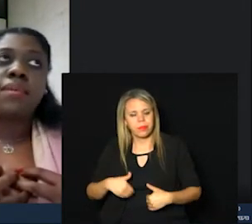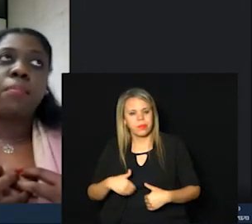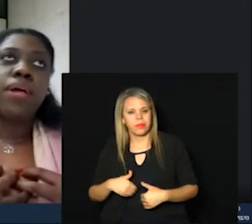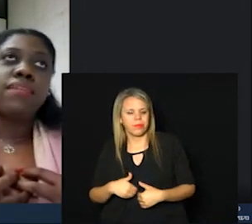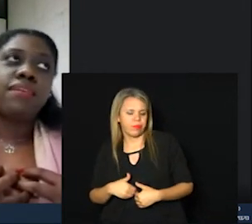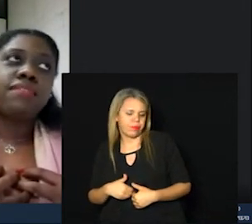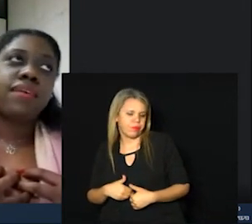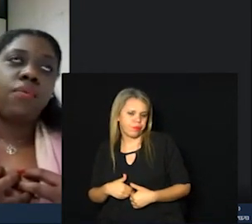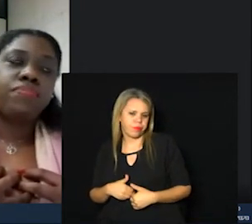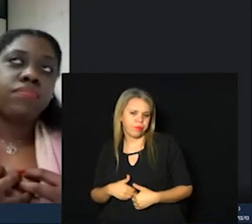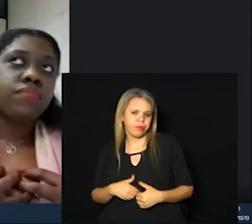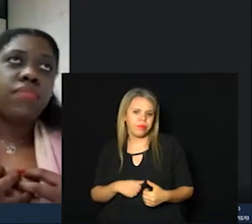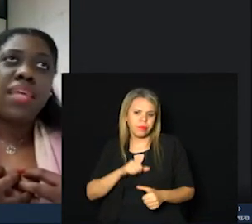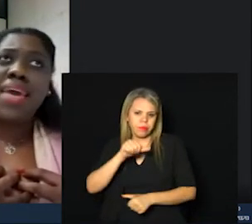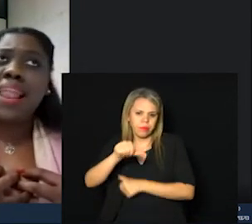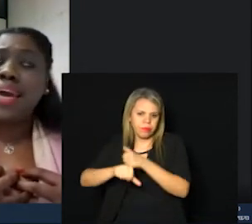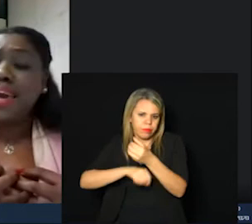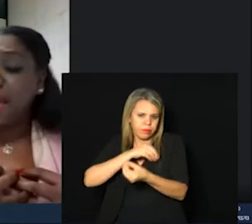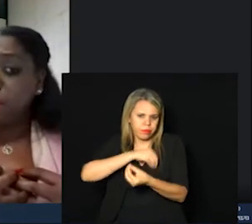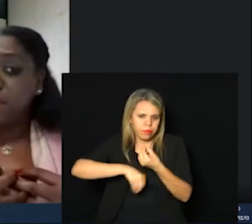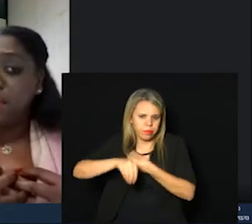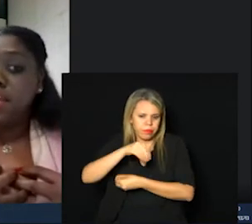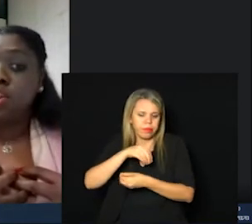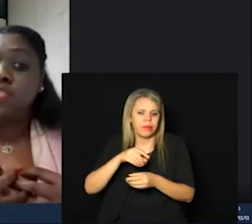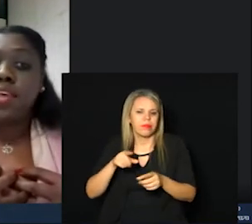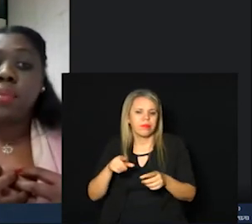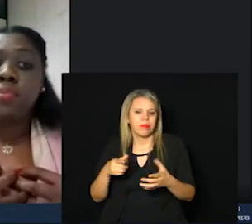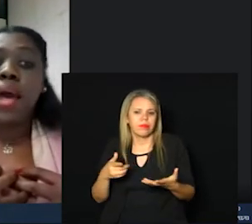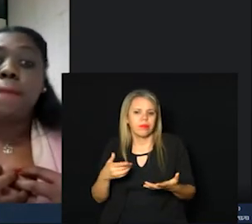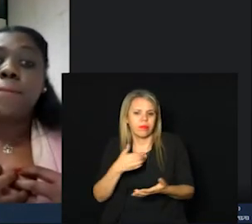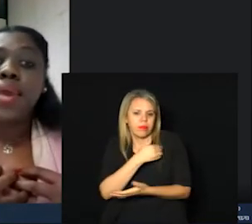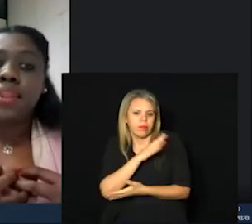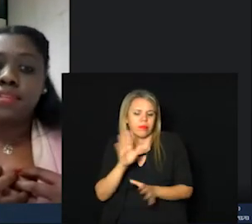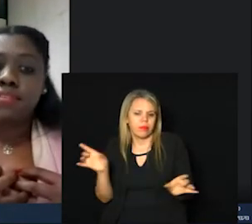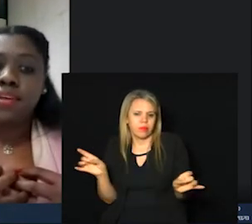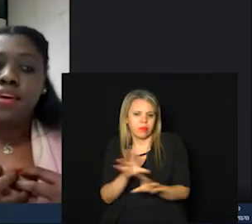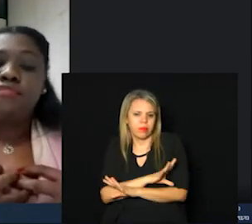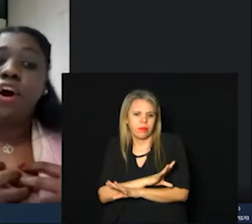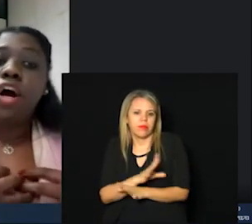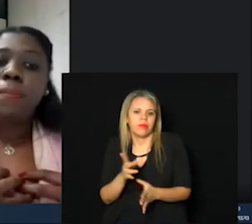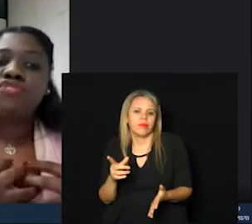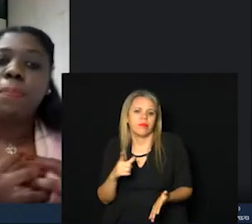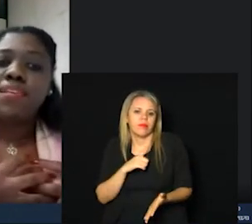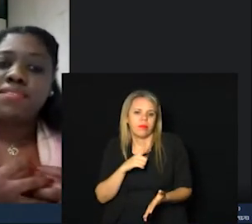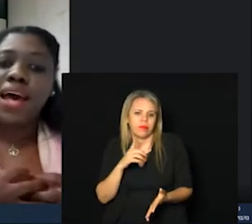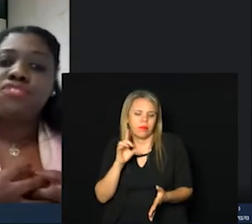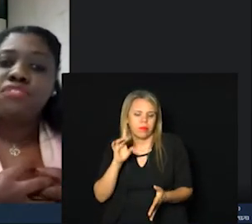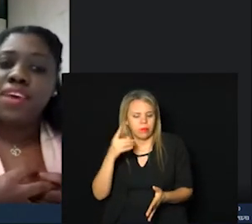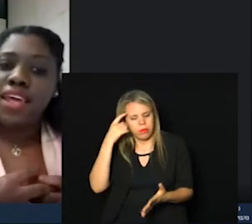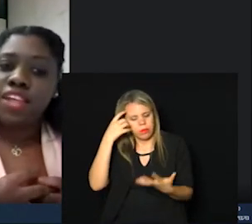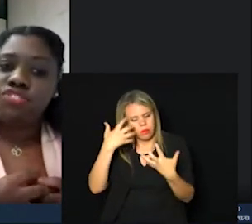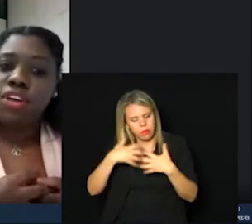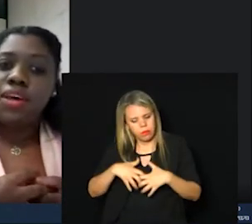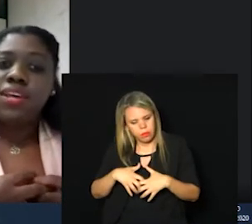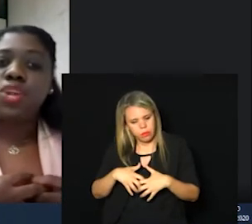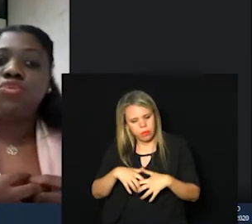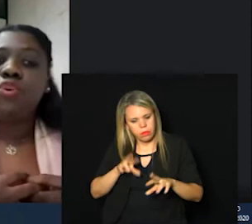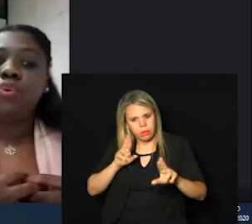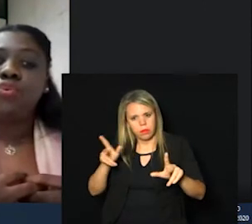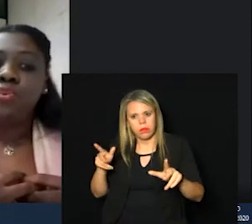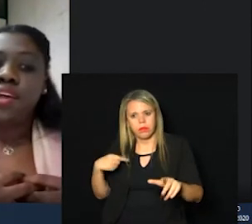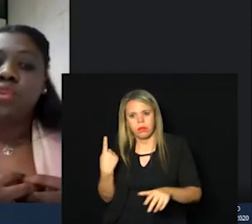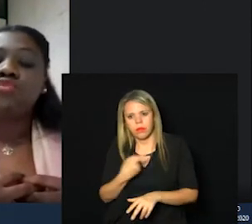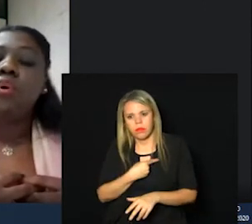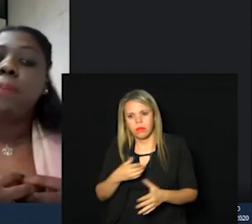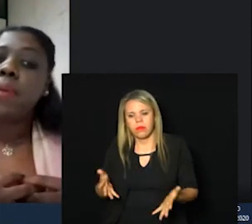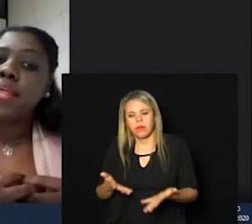essa polarização ela acabe e nós tenhamos apenas formas de pensar diferentes que nos